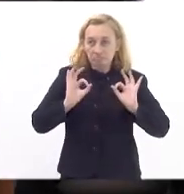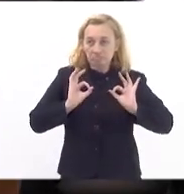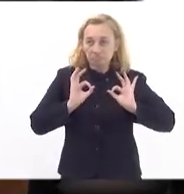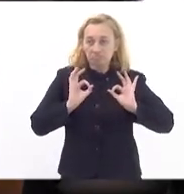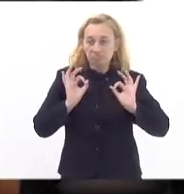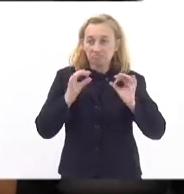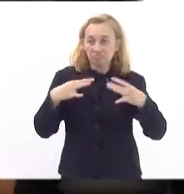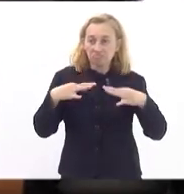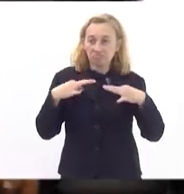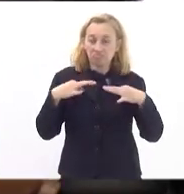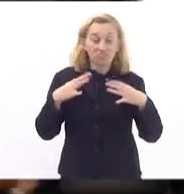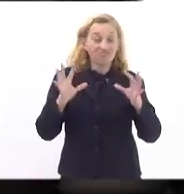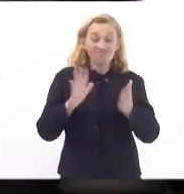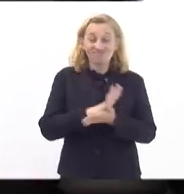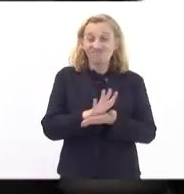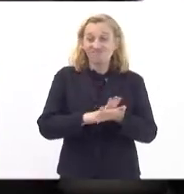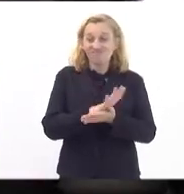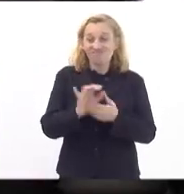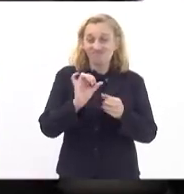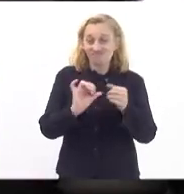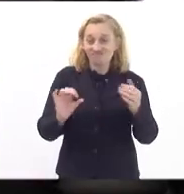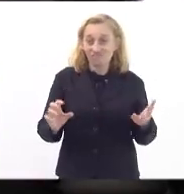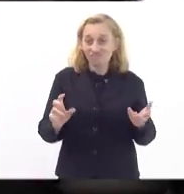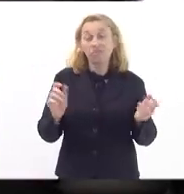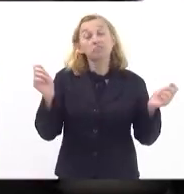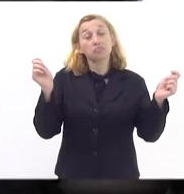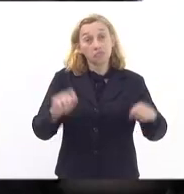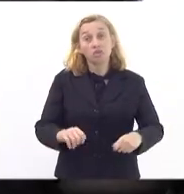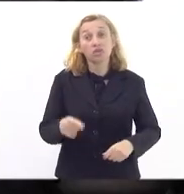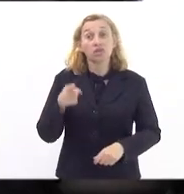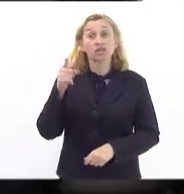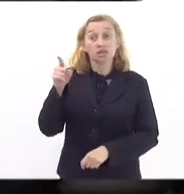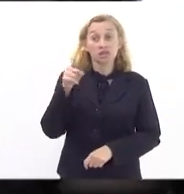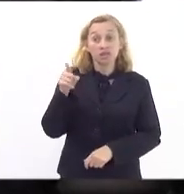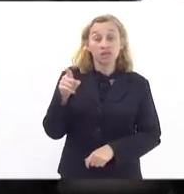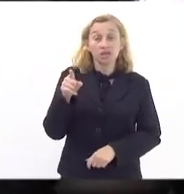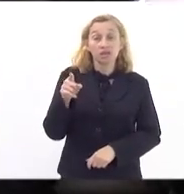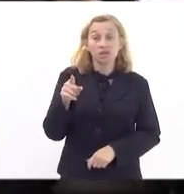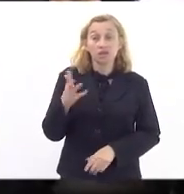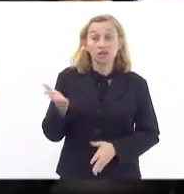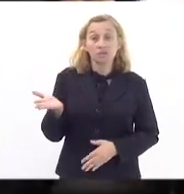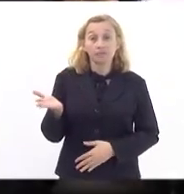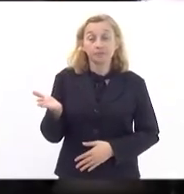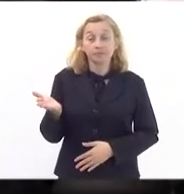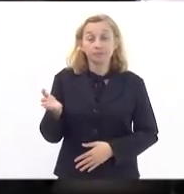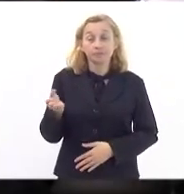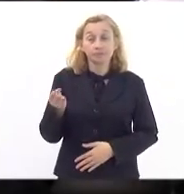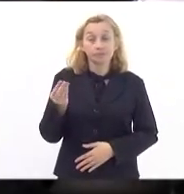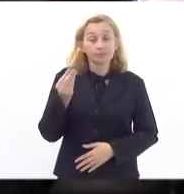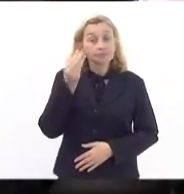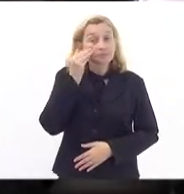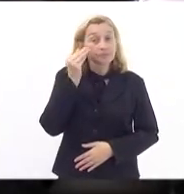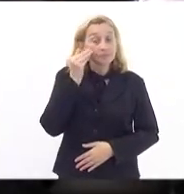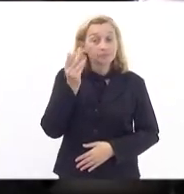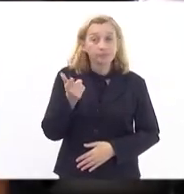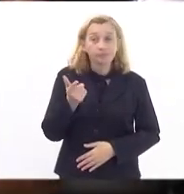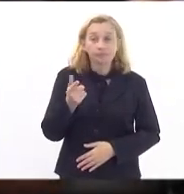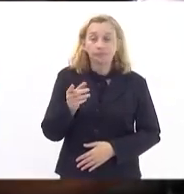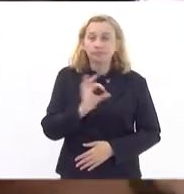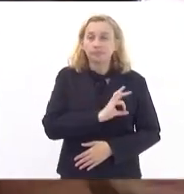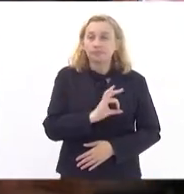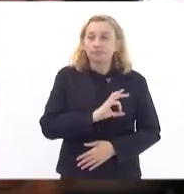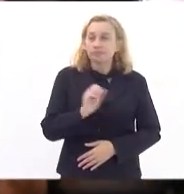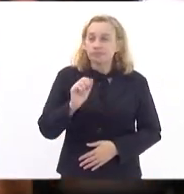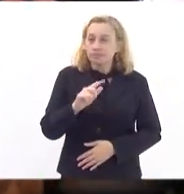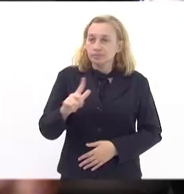isso seria também uma possibilidade sabe de tampar deixar a Polícia